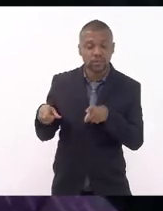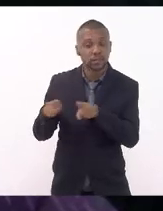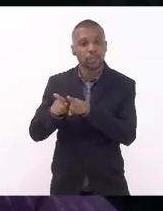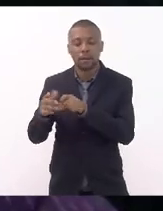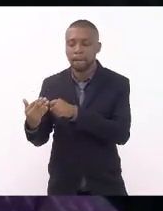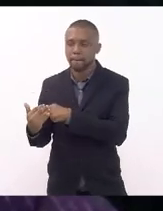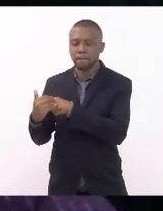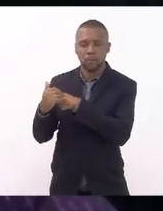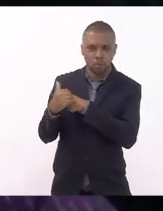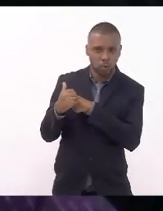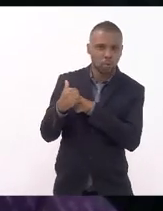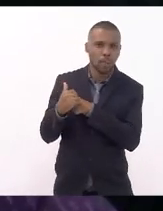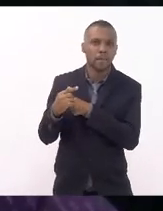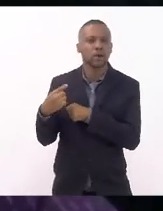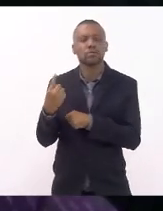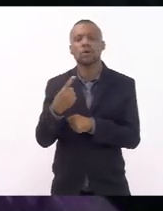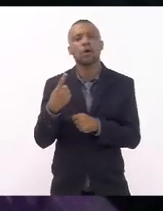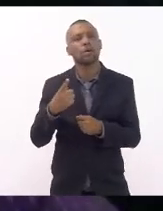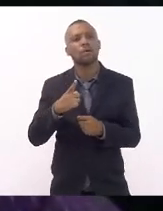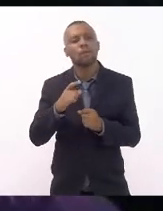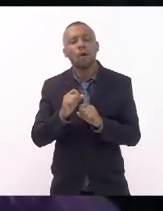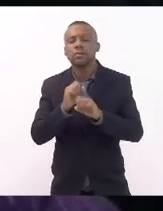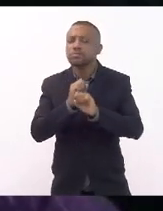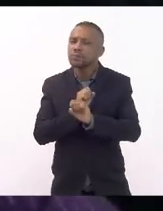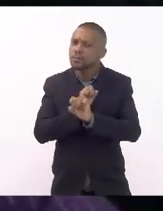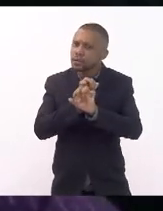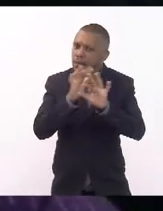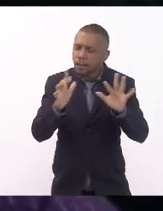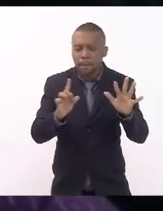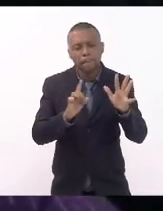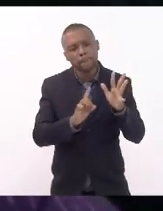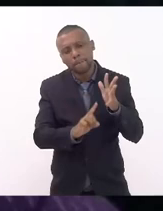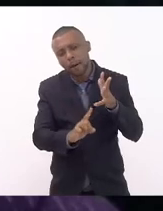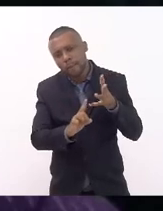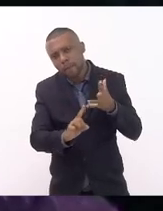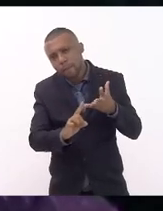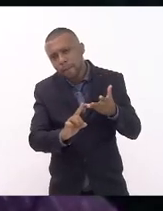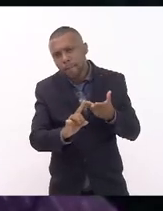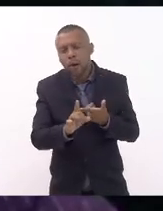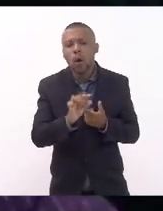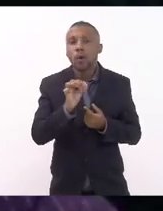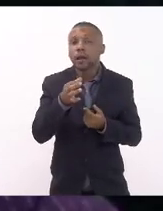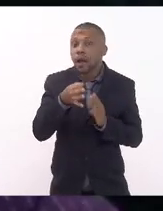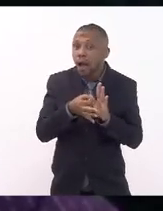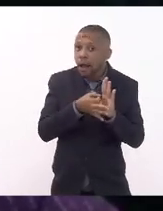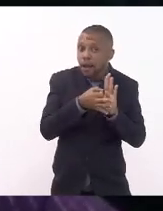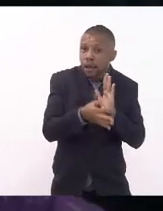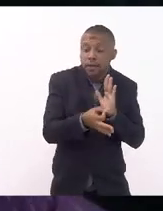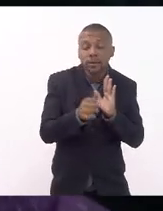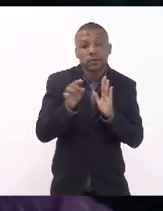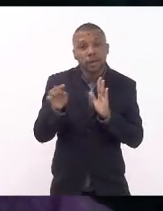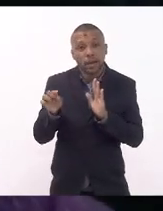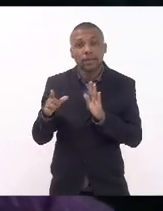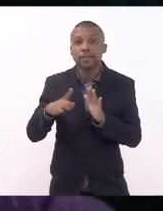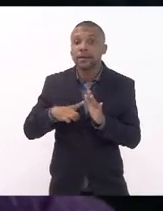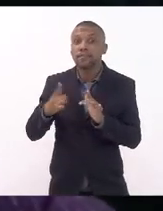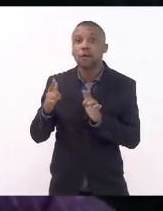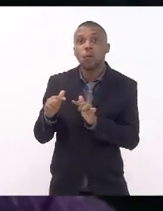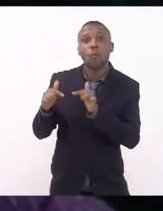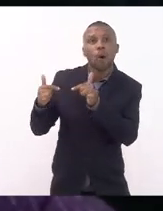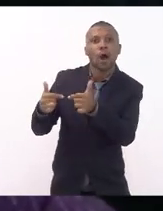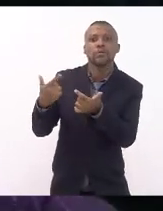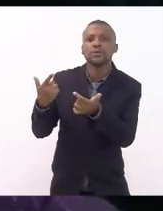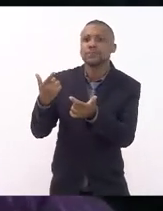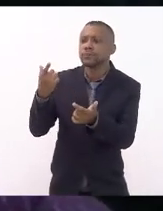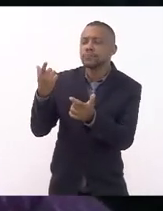procurou, para que a gente possa esclarecer melhor, porque o que alegam é que ela teve um ato de